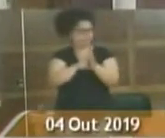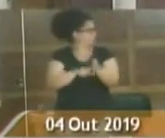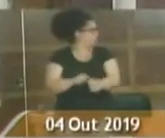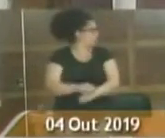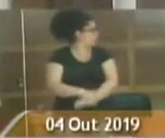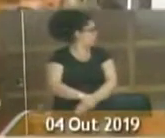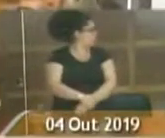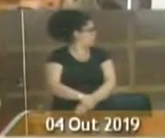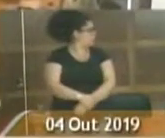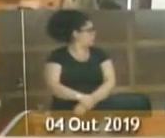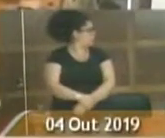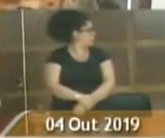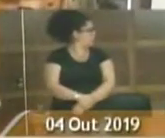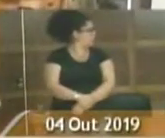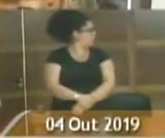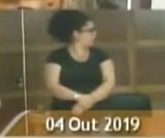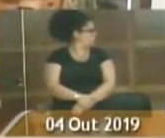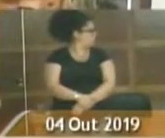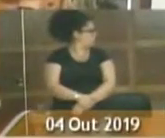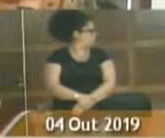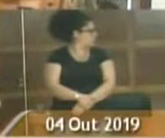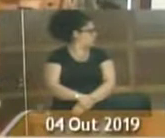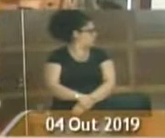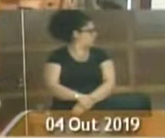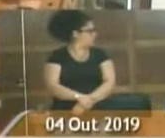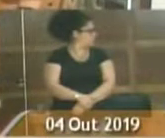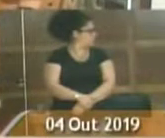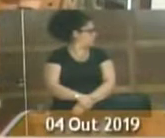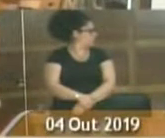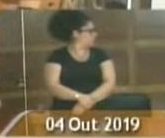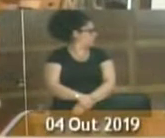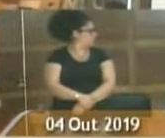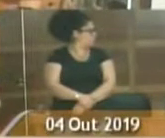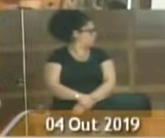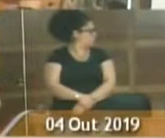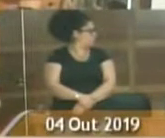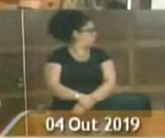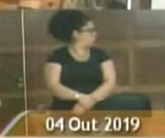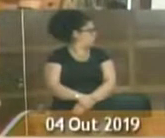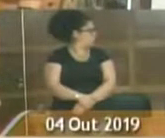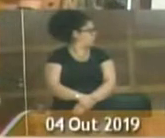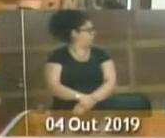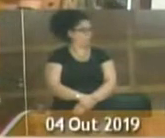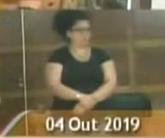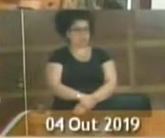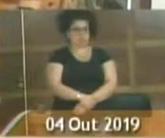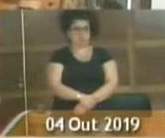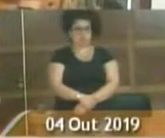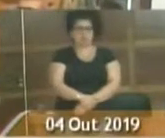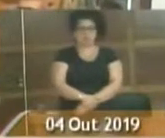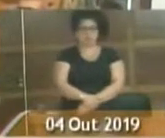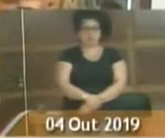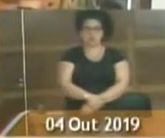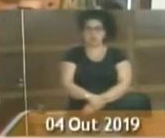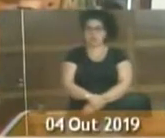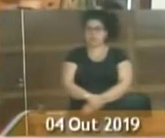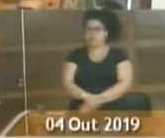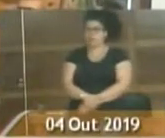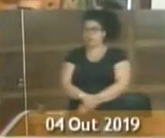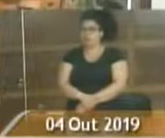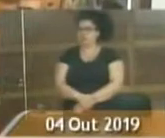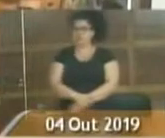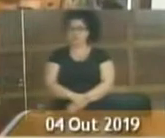Oi. Luanda. Luana. Eu sempre chamo minha amiga de Luanda, mas é Luana. E chama a minha Luanda de